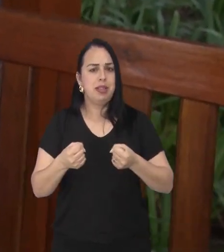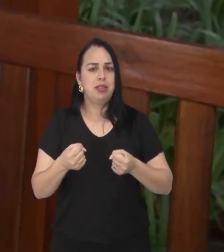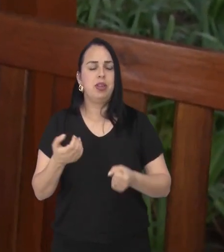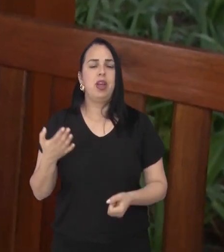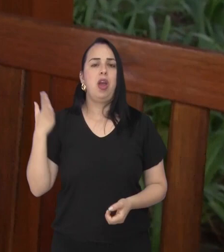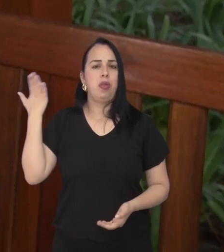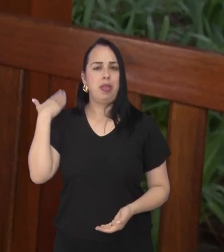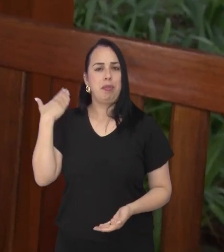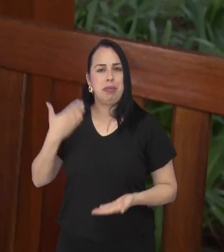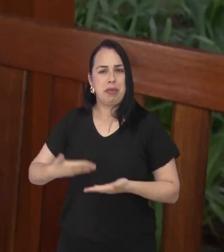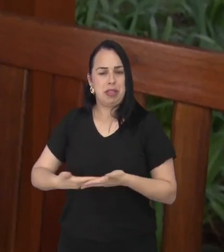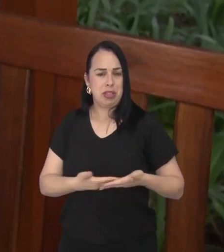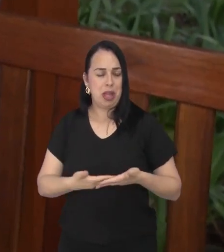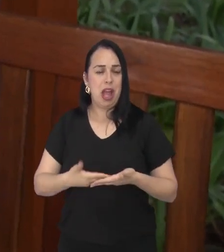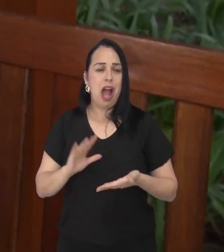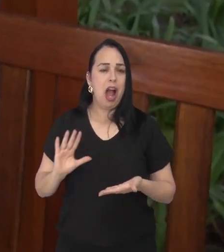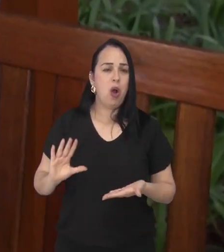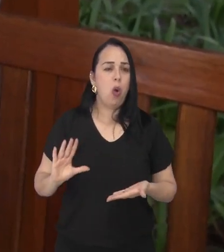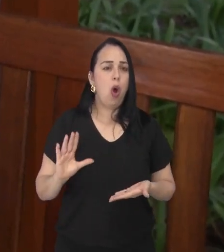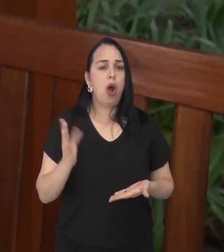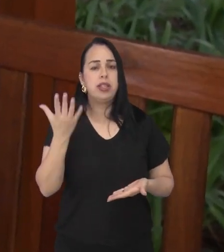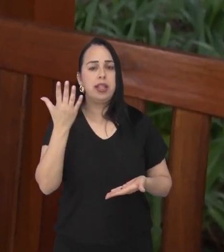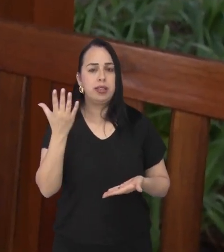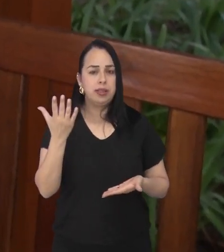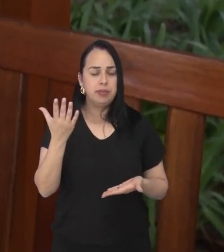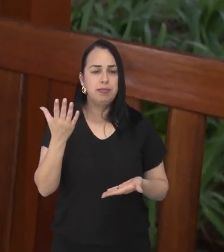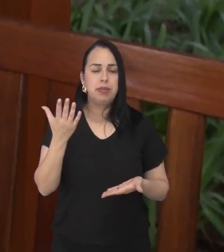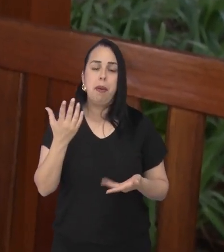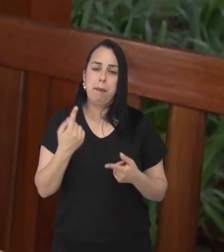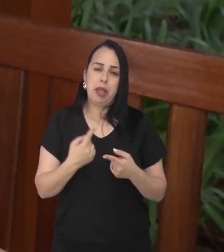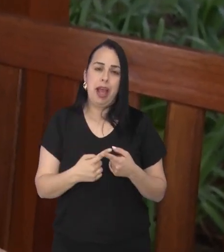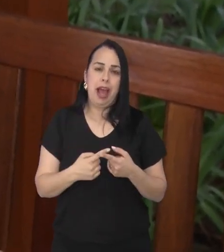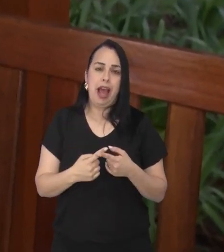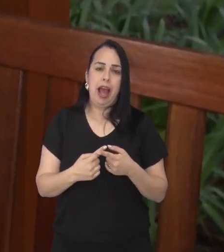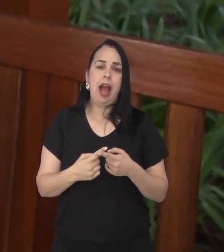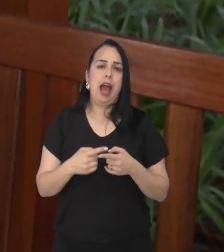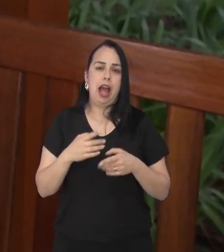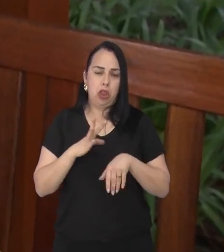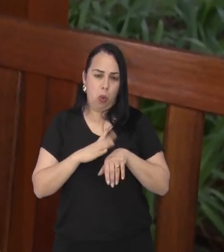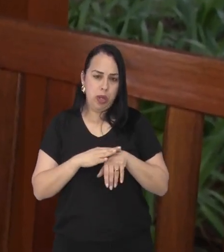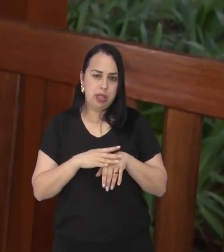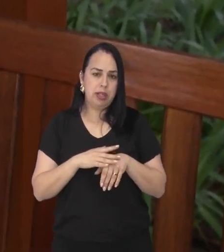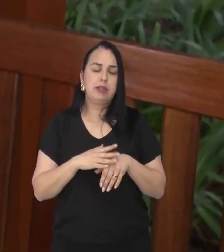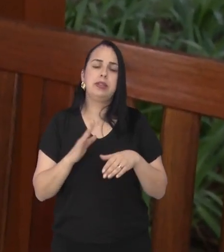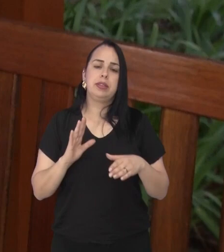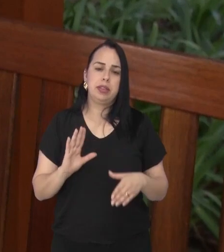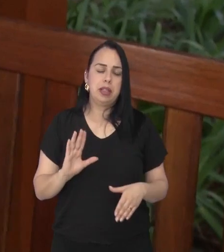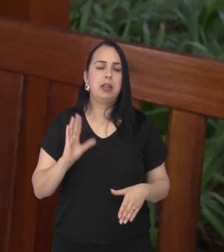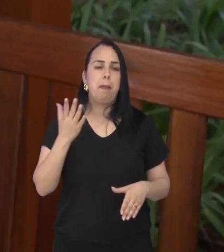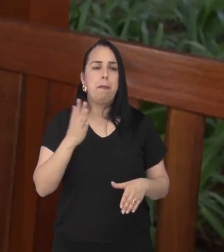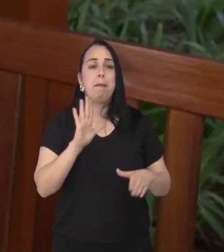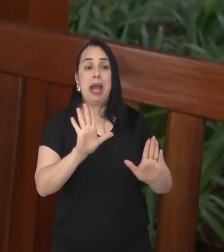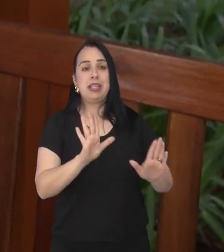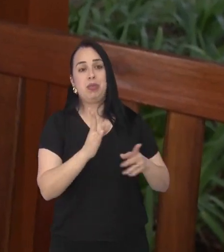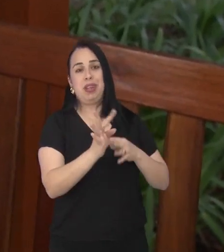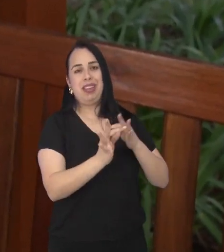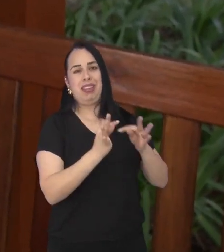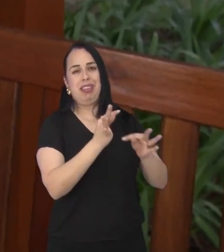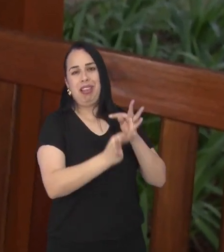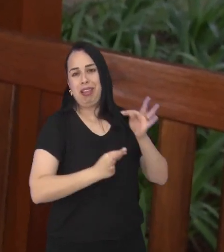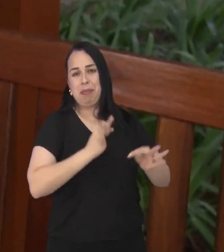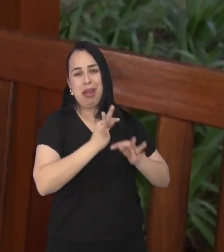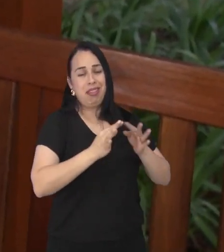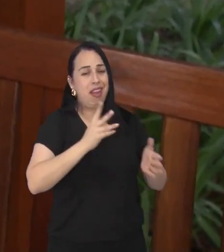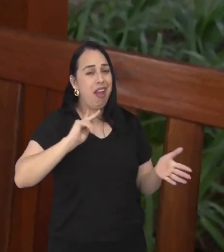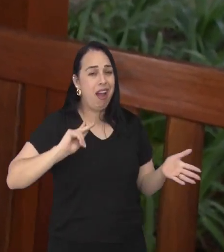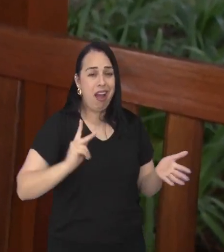atrás. Desde o nascimento, eu tenho tido episódios decorrentes da doença, que foi, claro, tratado de forma